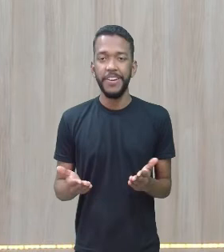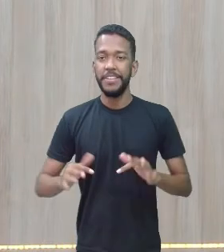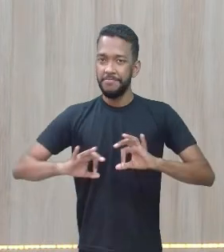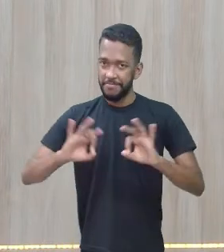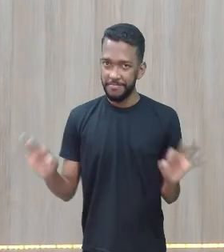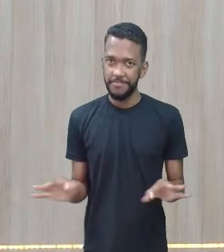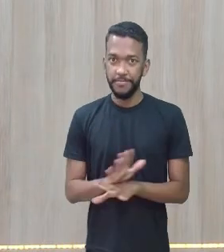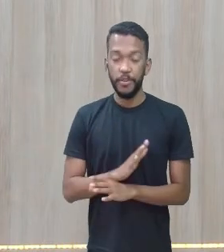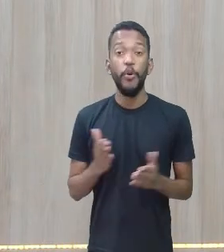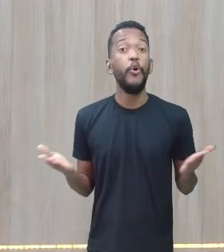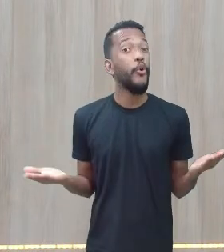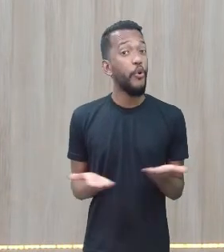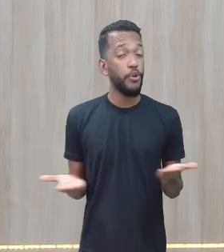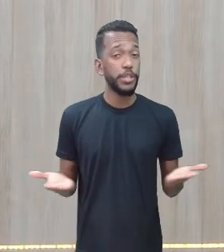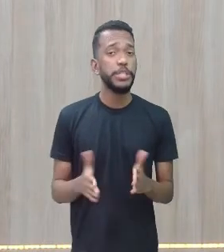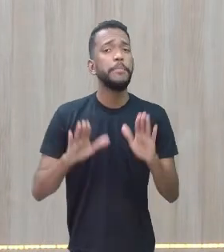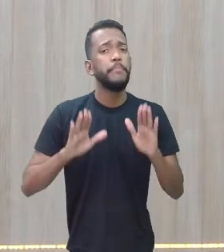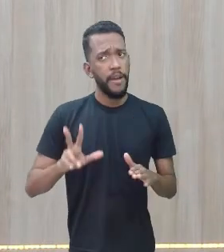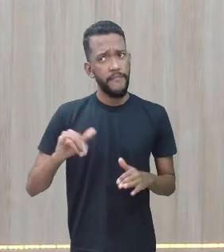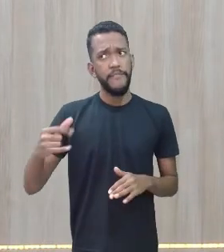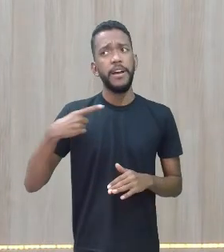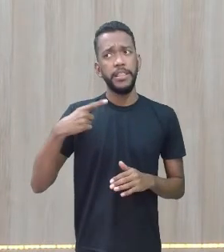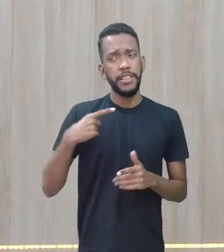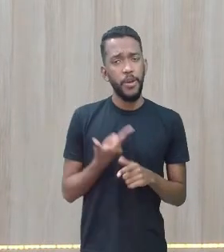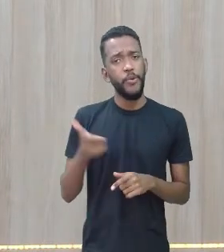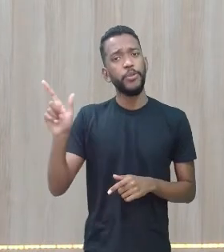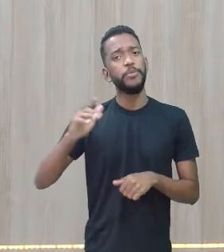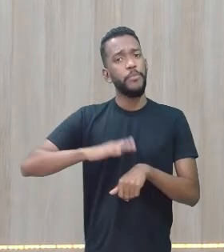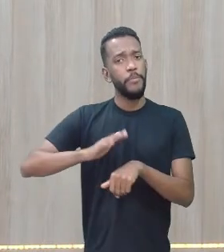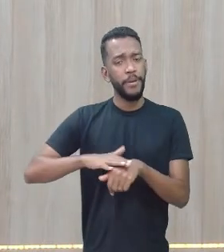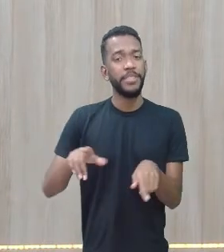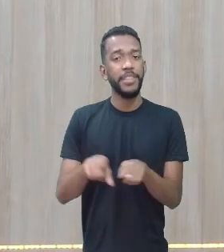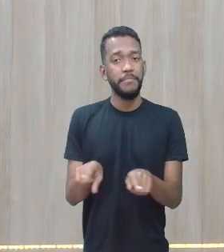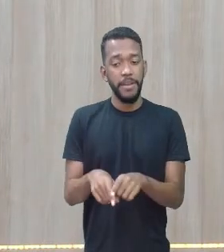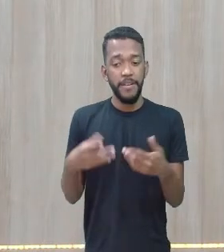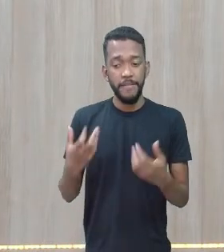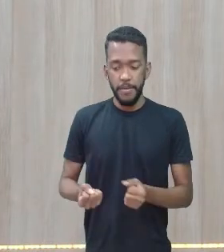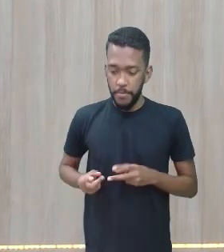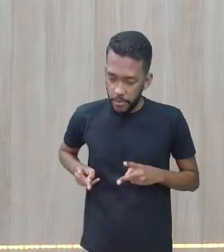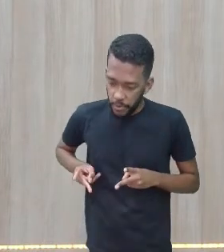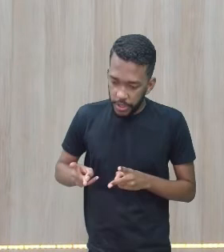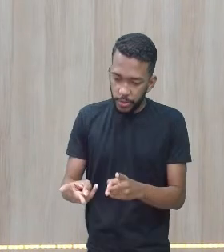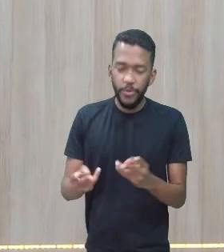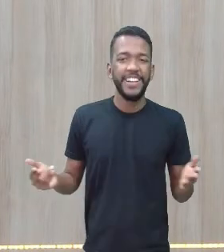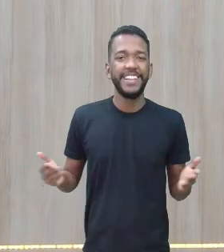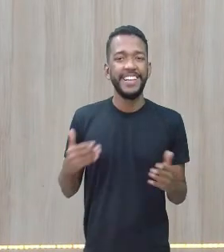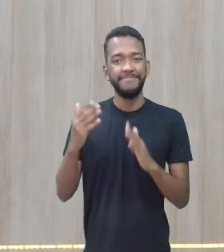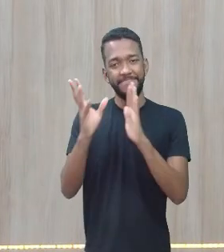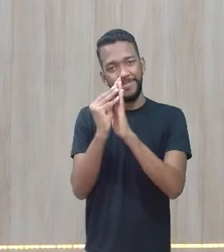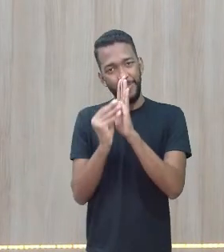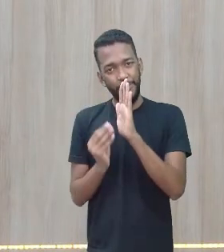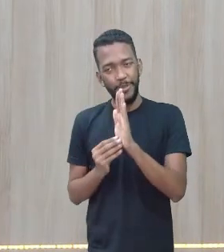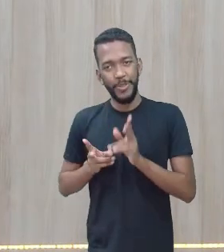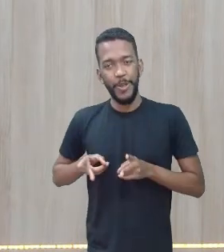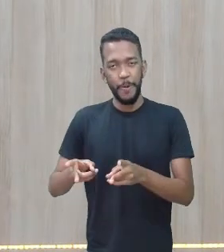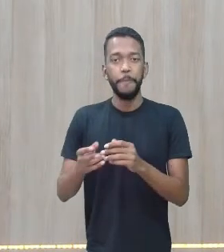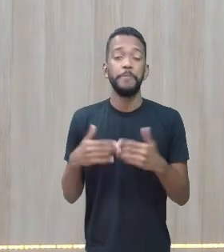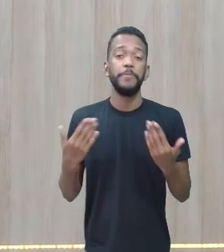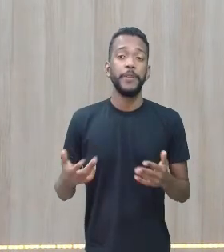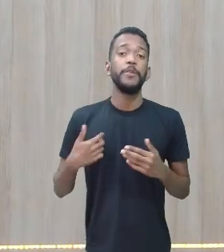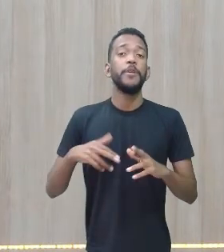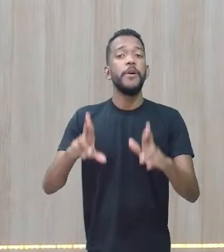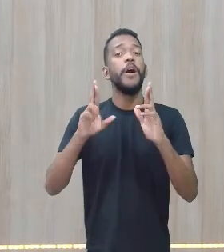aqui, hoje, mas ela terá um outro momento onde daremos continuidade a este conteúdo. Então, eu